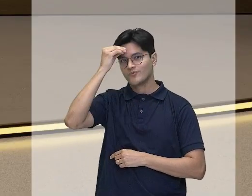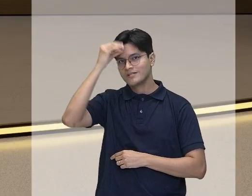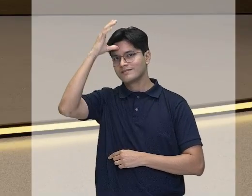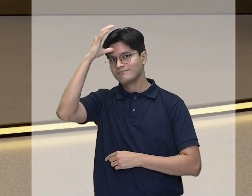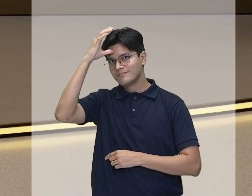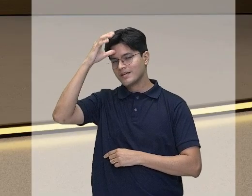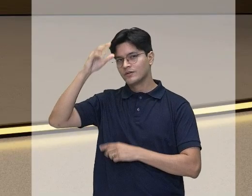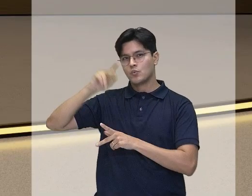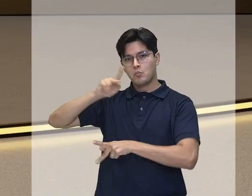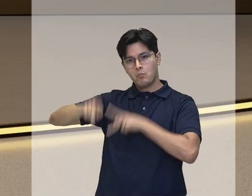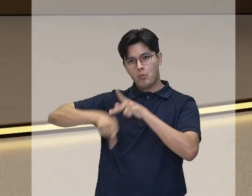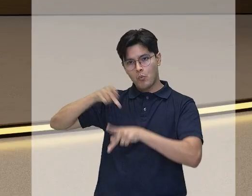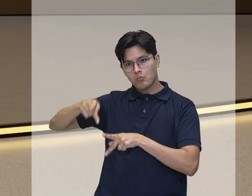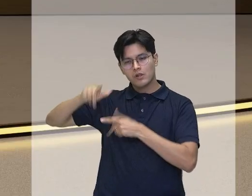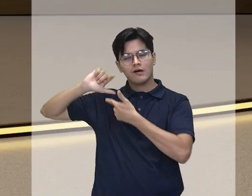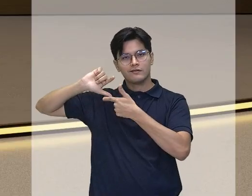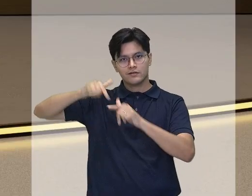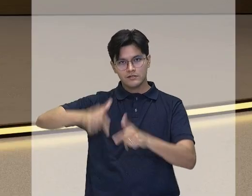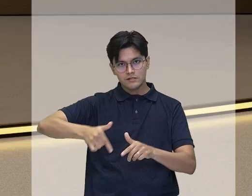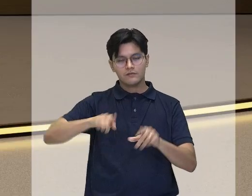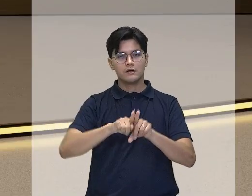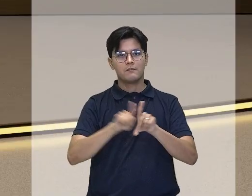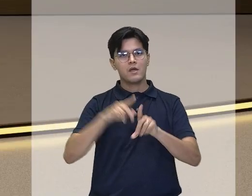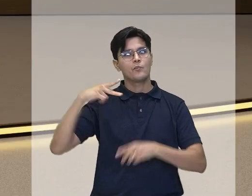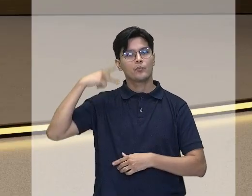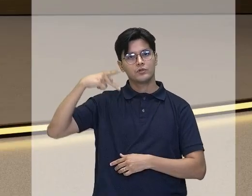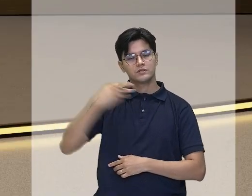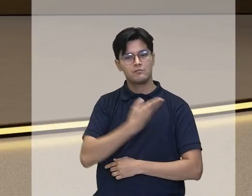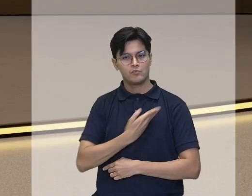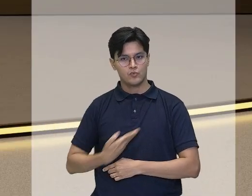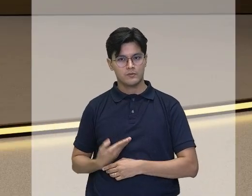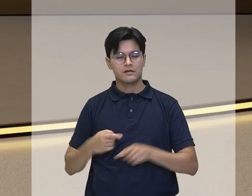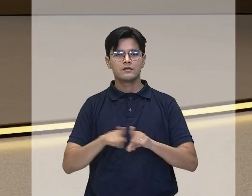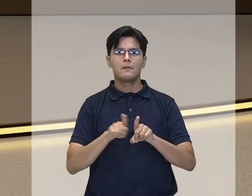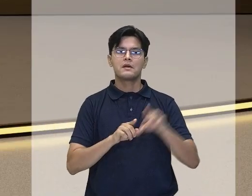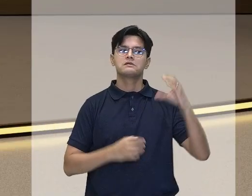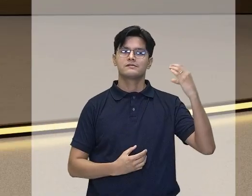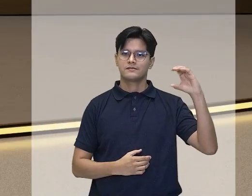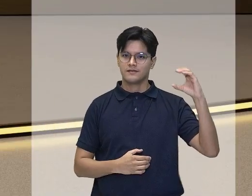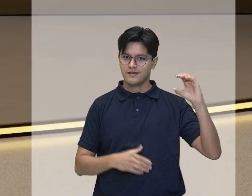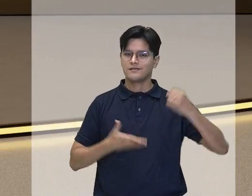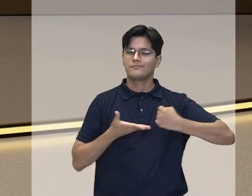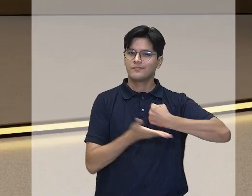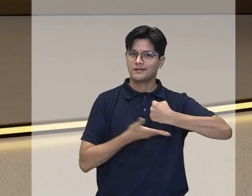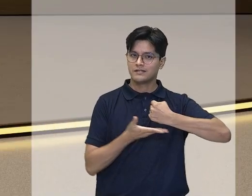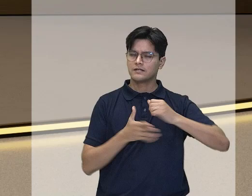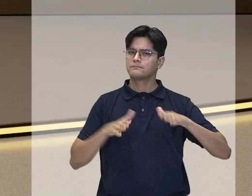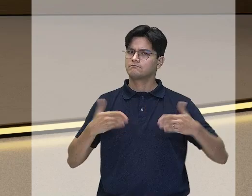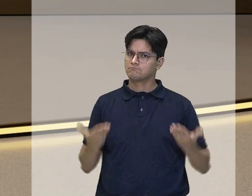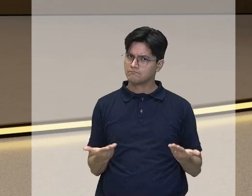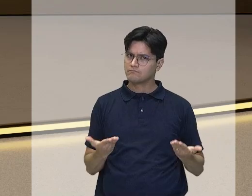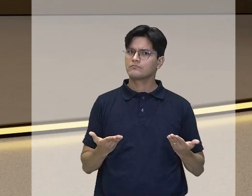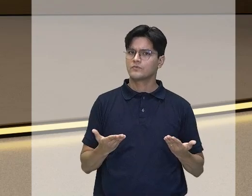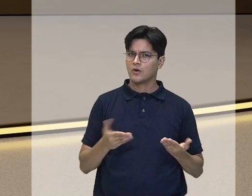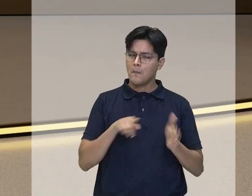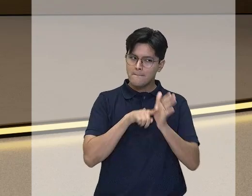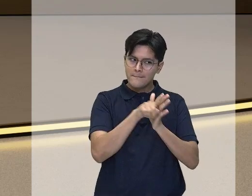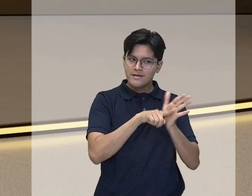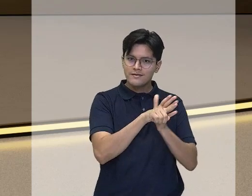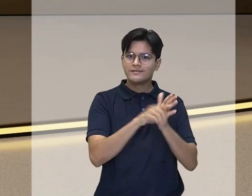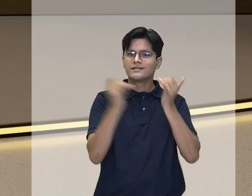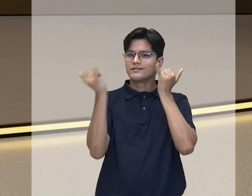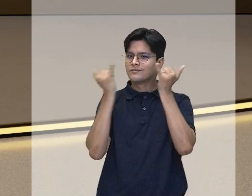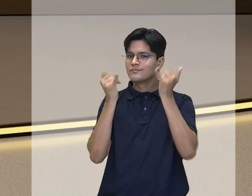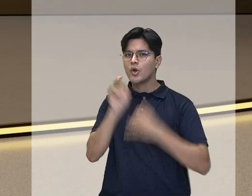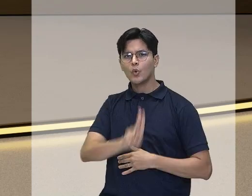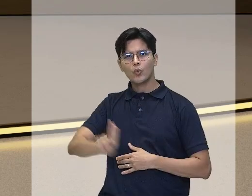E a ciência, né? A importância da pesquisa também. Exatamente. Então se informe, utilize da nossa natureza, que é